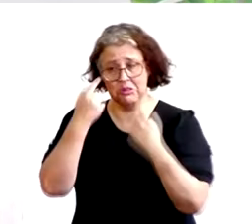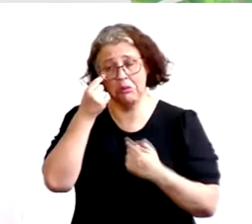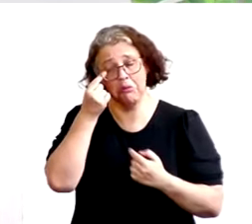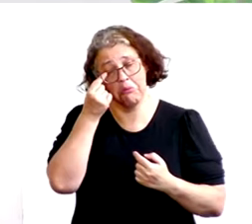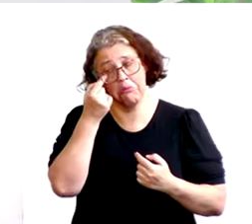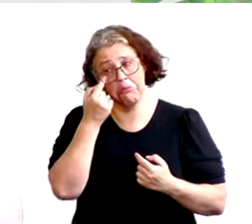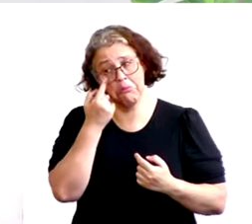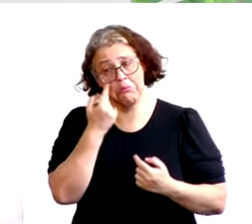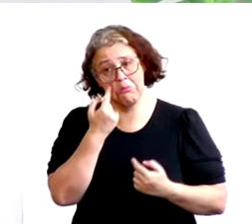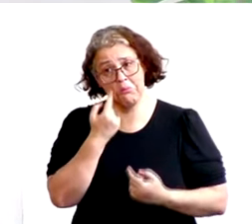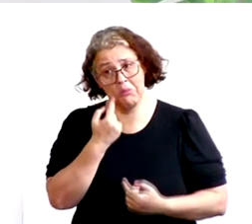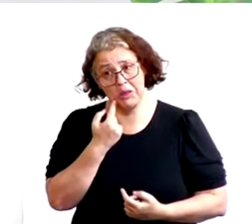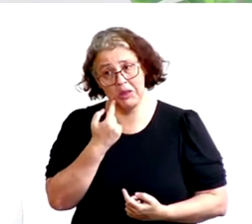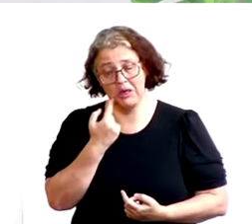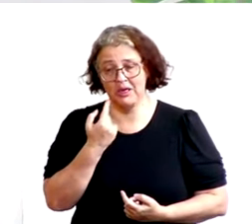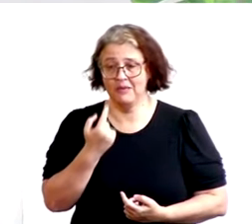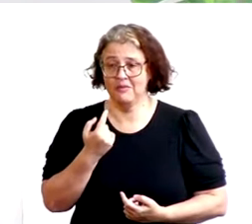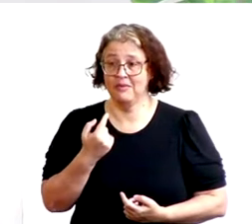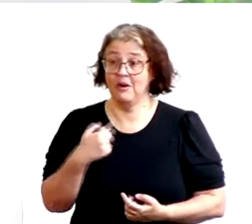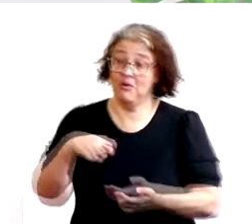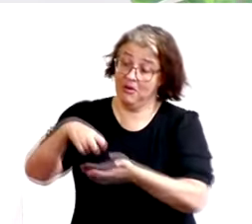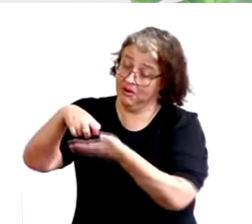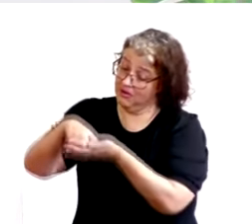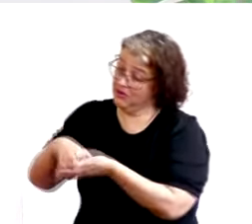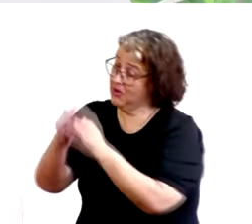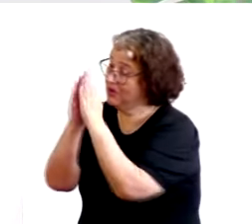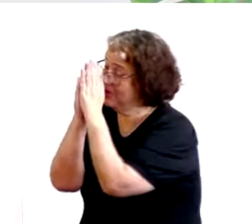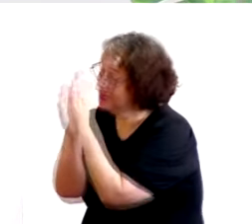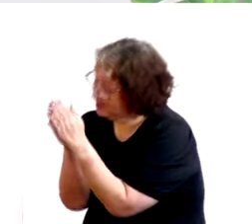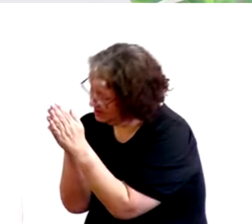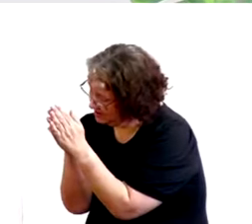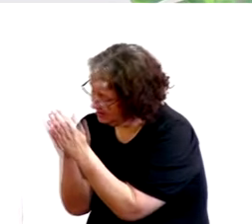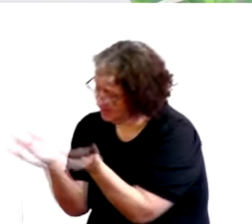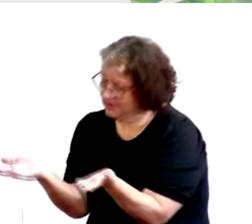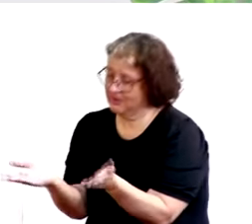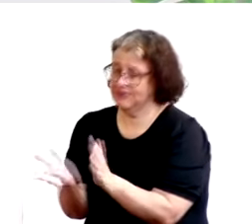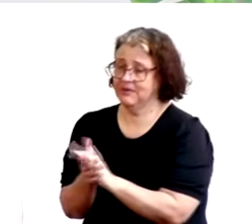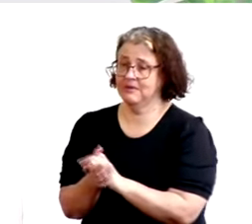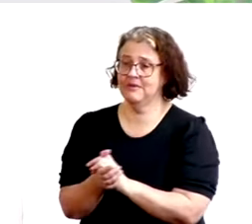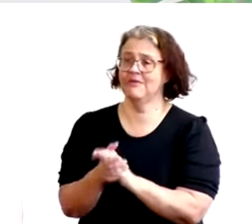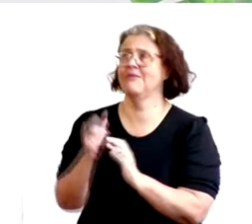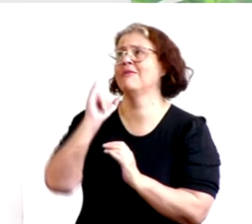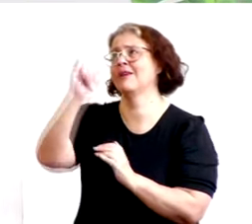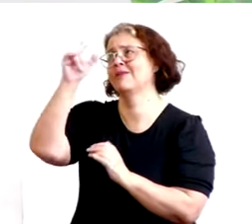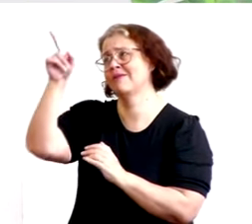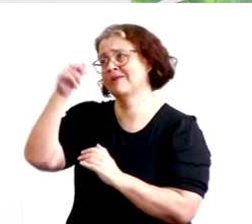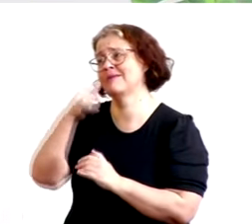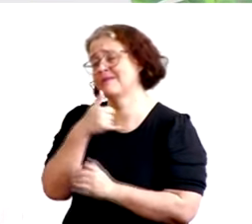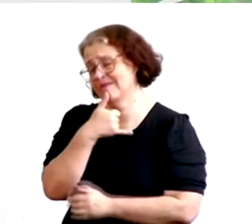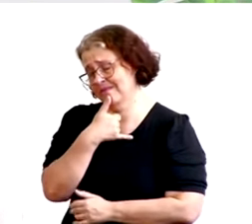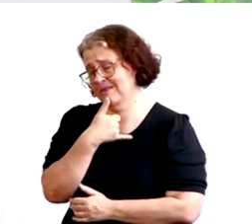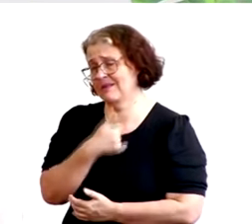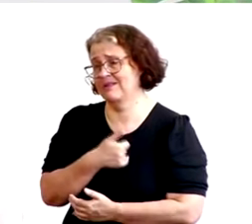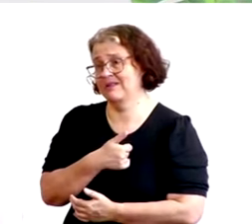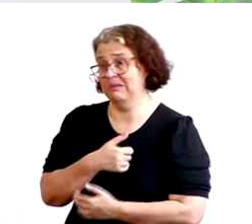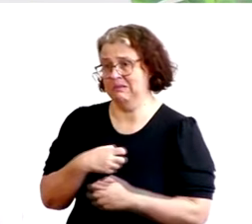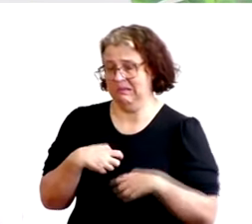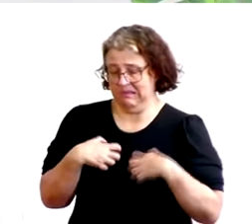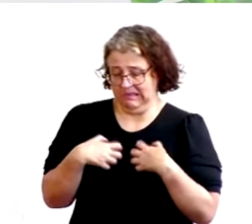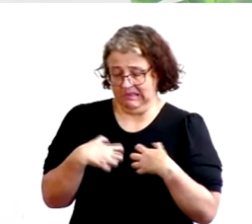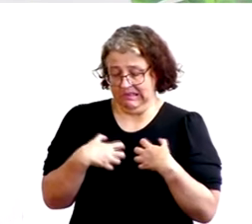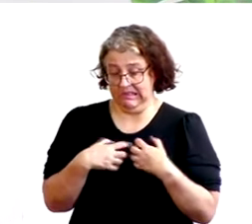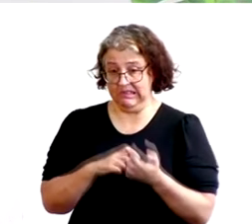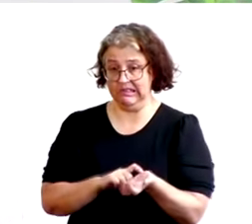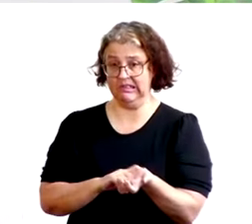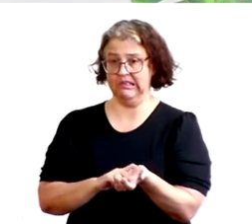Joelhos orando a Deus e falando para Deus que você está triste ou bravo